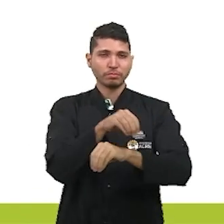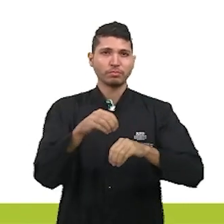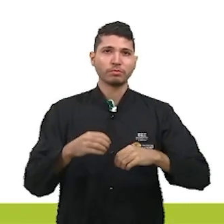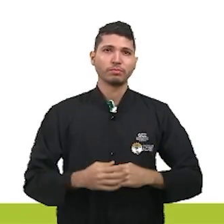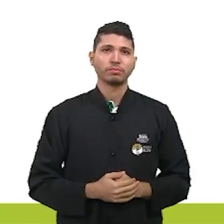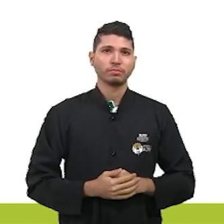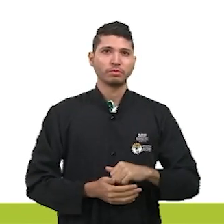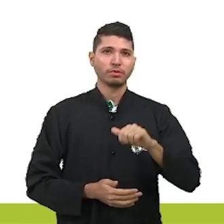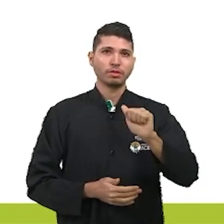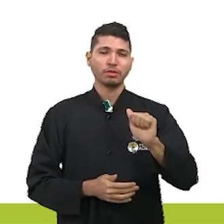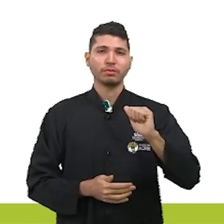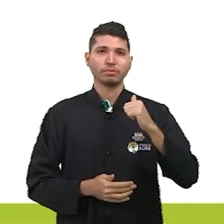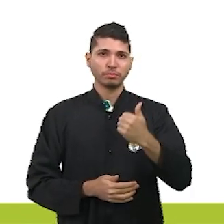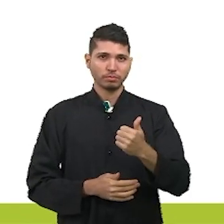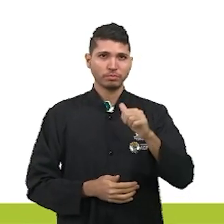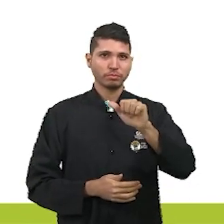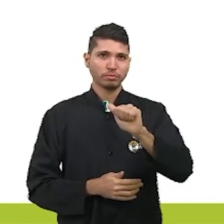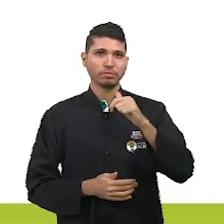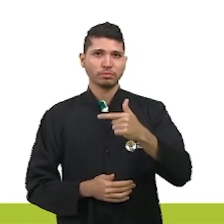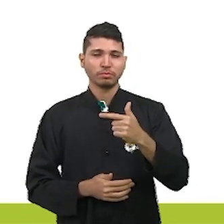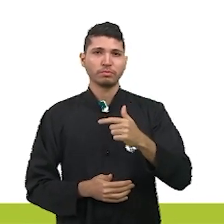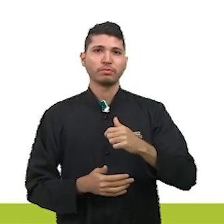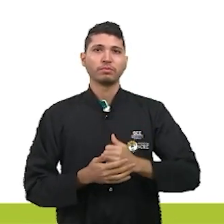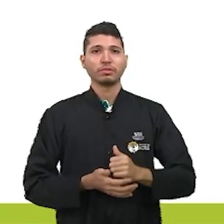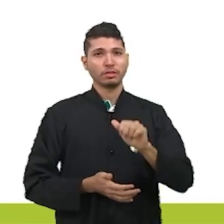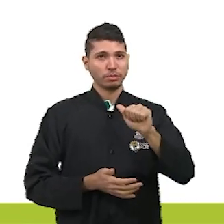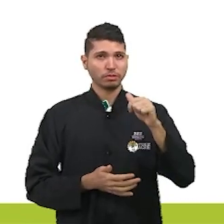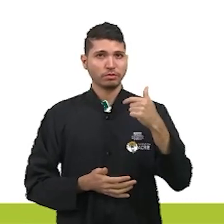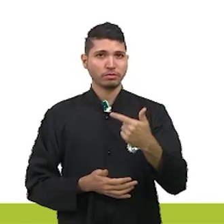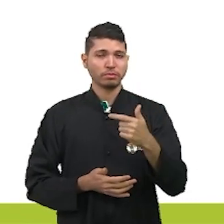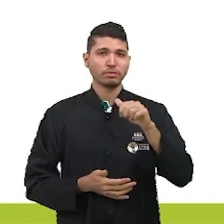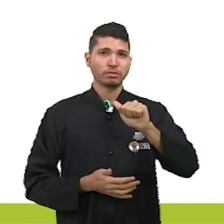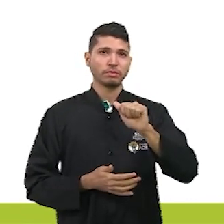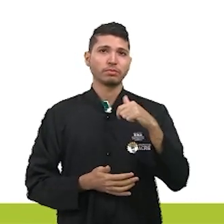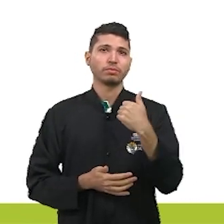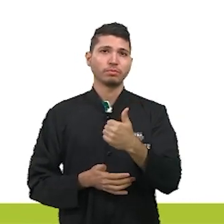A1 e A2, A2 e A1. Da seguinte maneira.